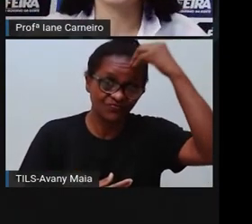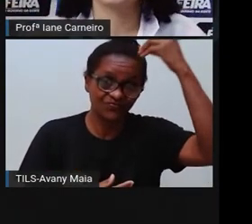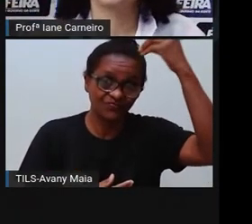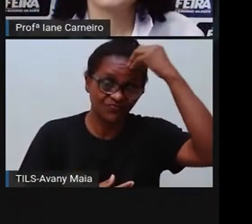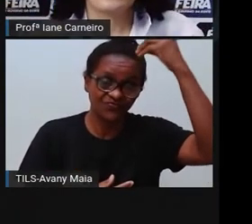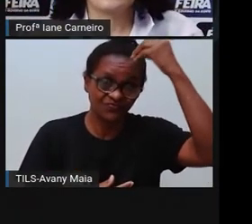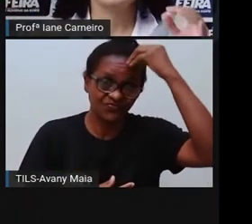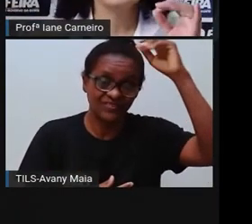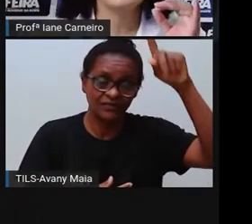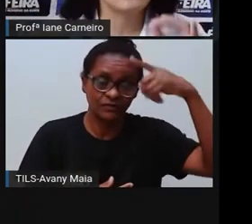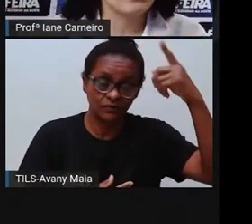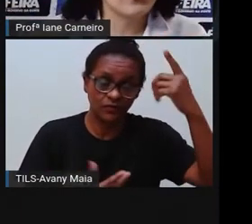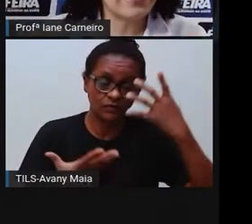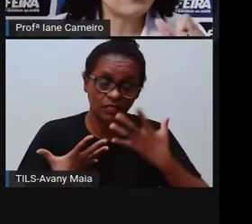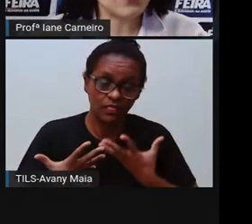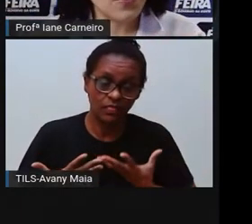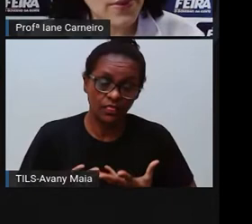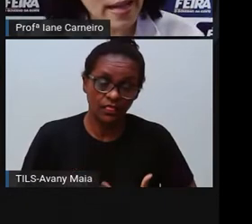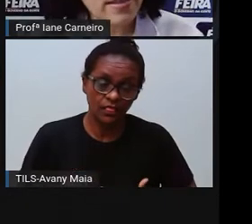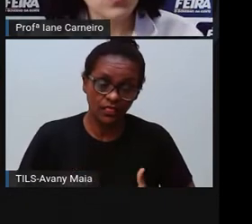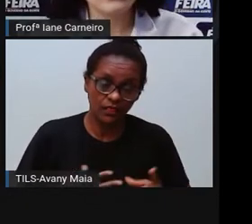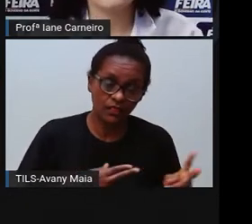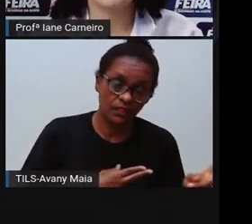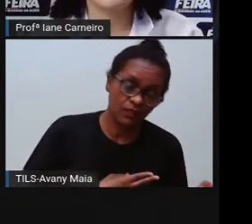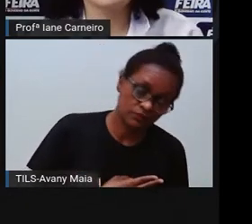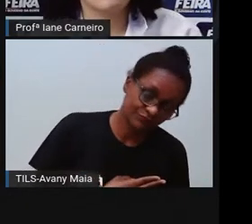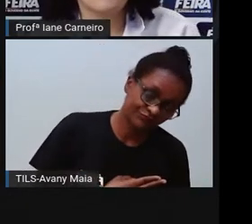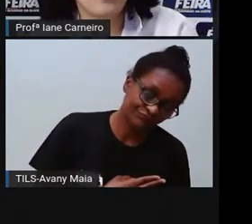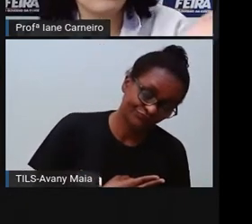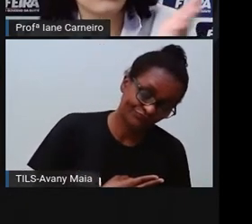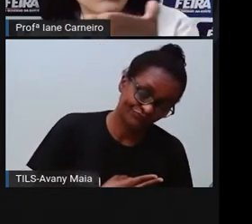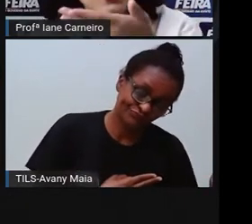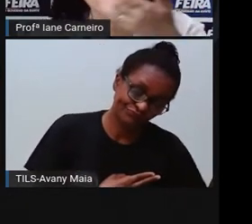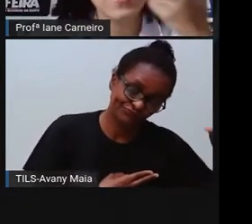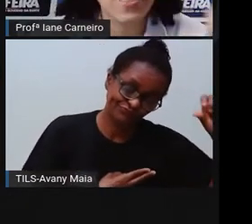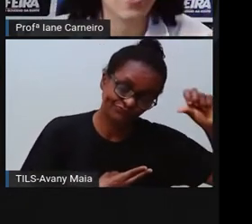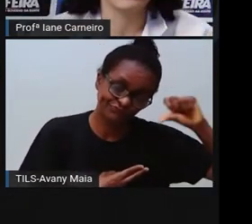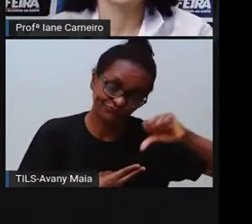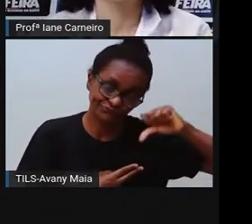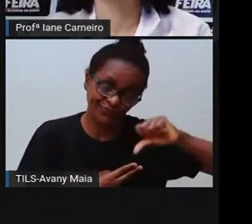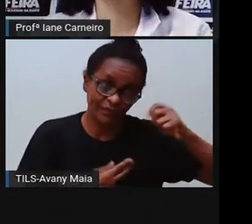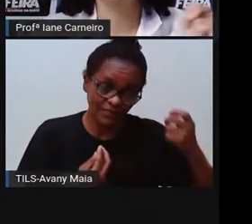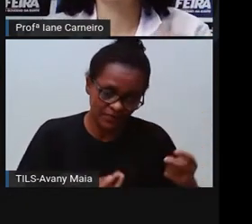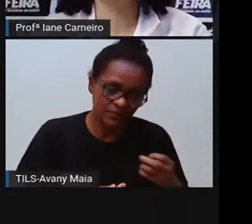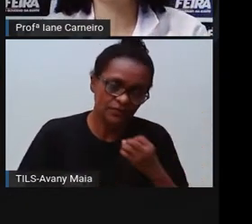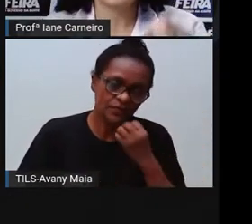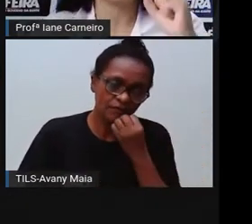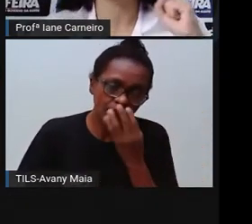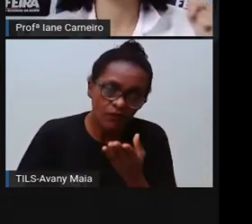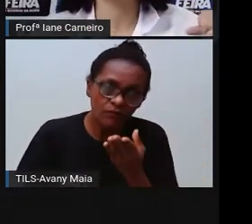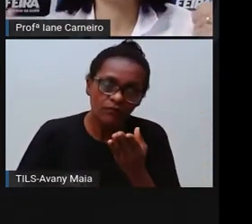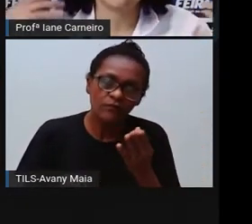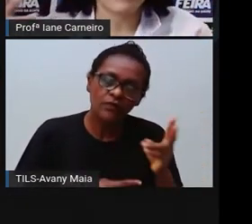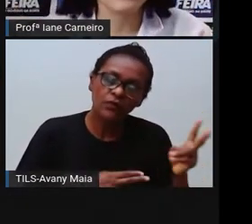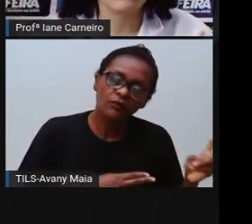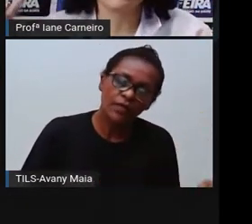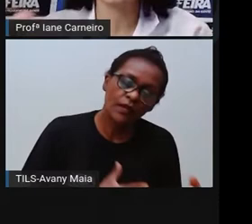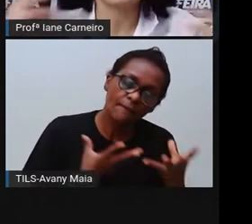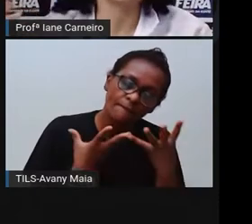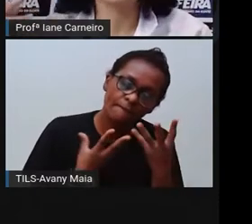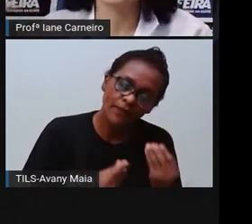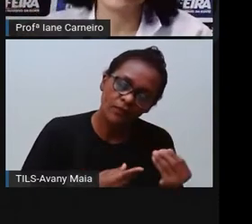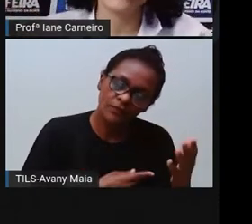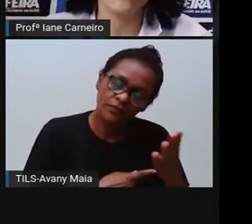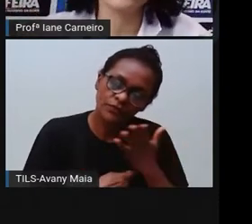tanta coisa. Aí o sono, o que é que o sono faz? O sono faz uma faxina, limpando e abrindo espaço para